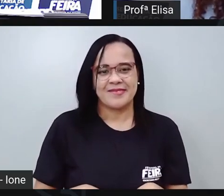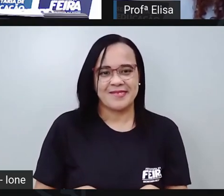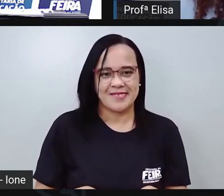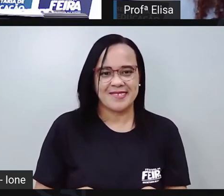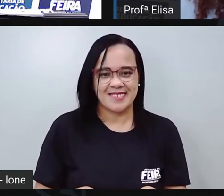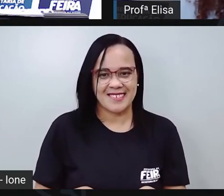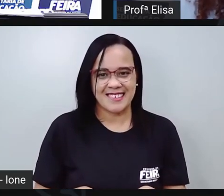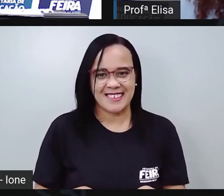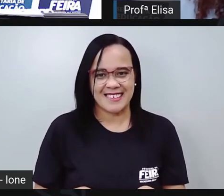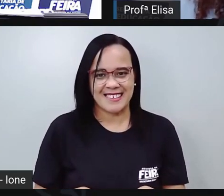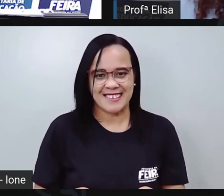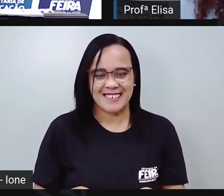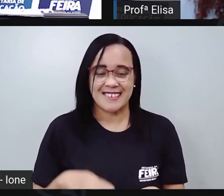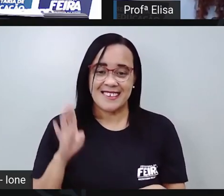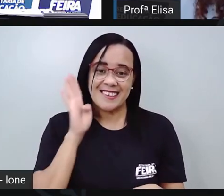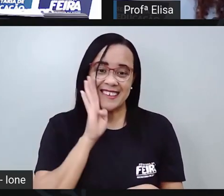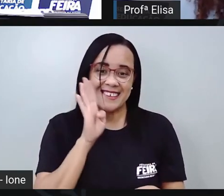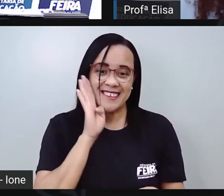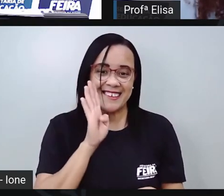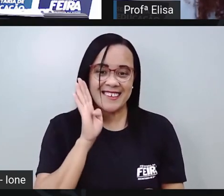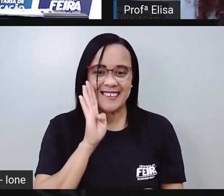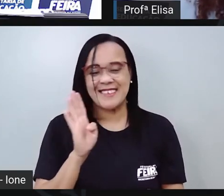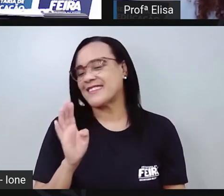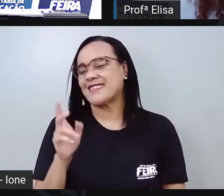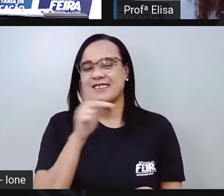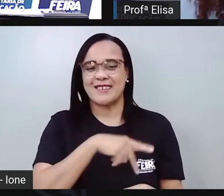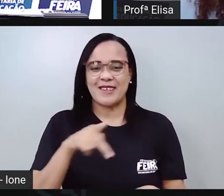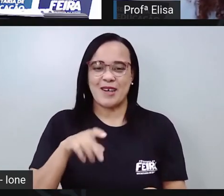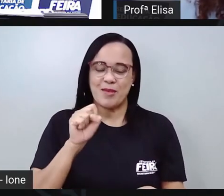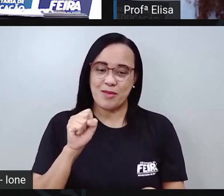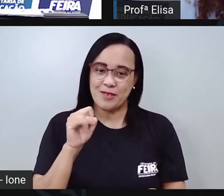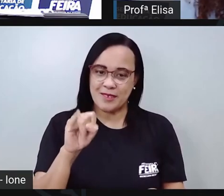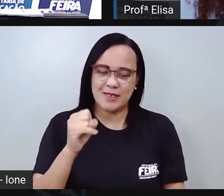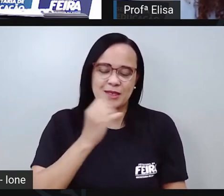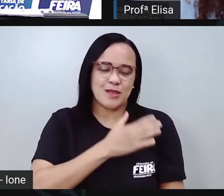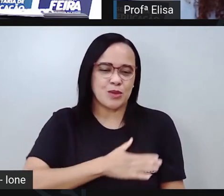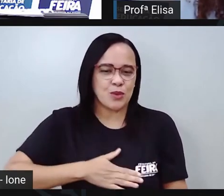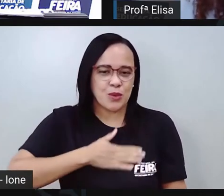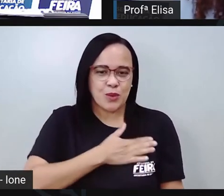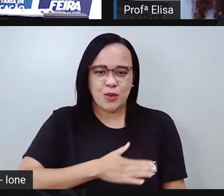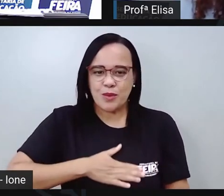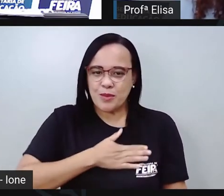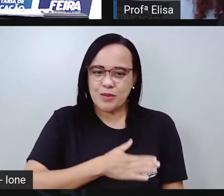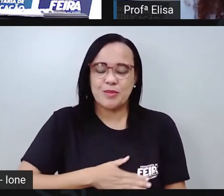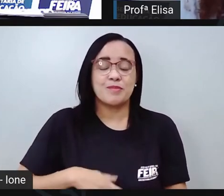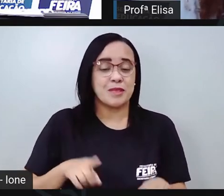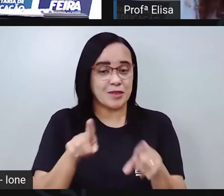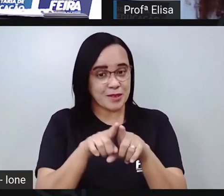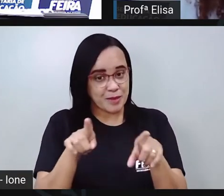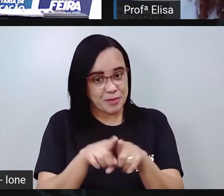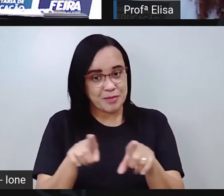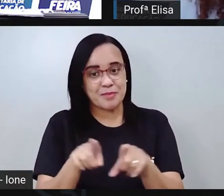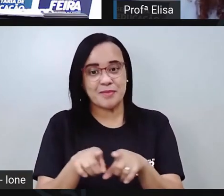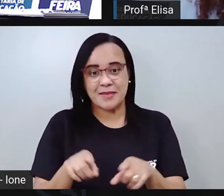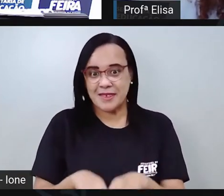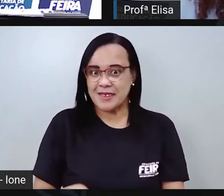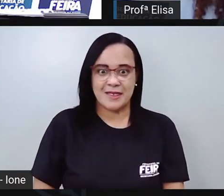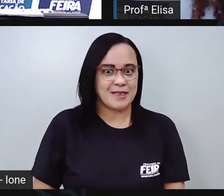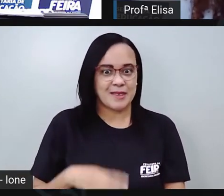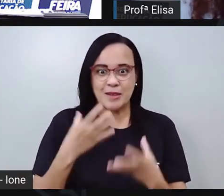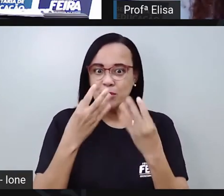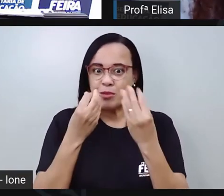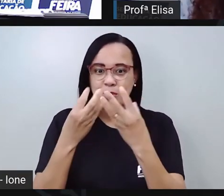a quidgest lido pro se eu adorei cantar contigo eu também tipo de mais